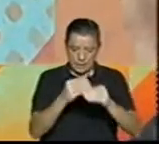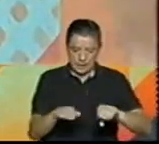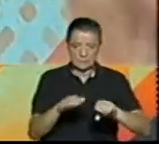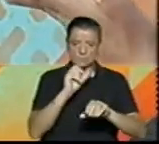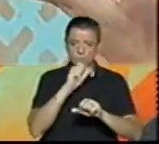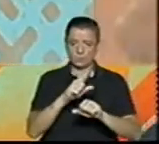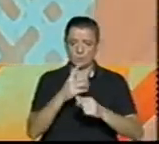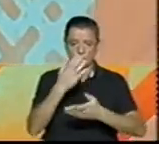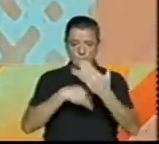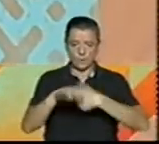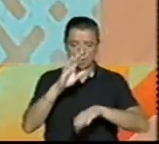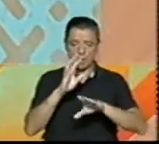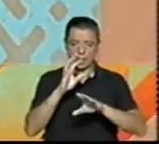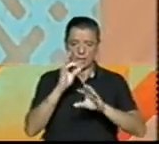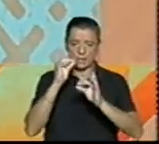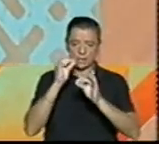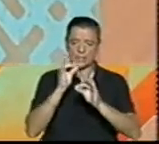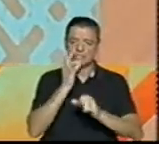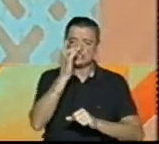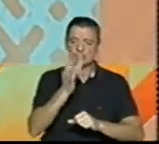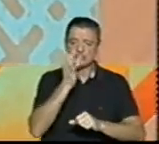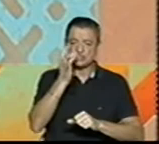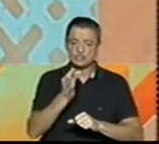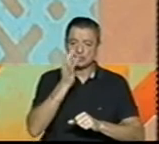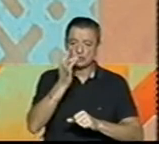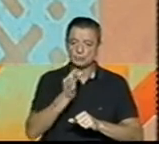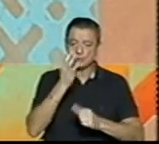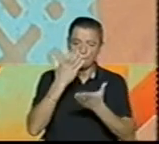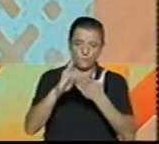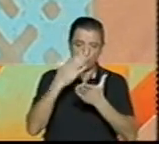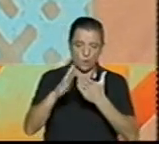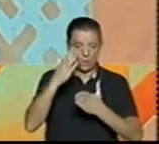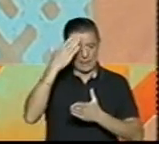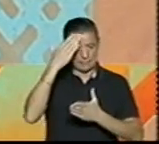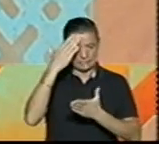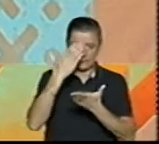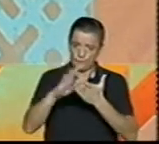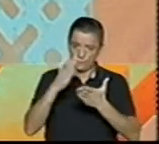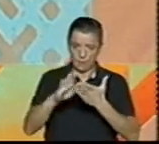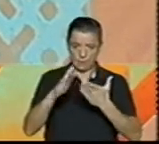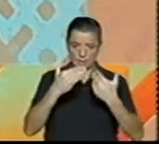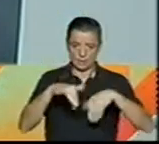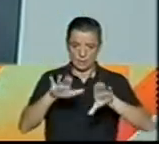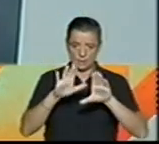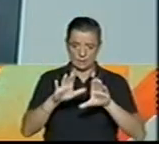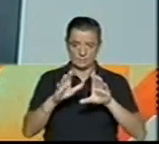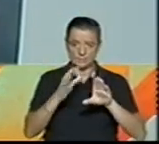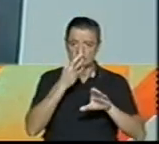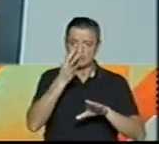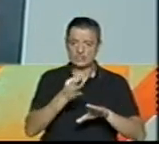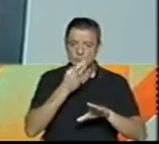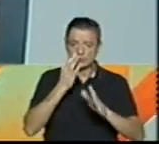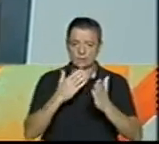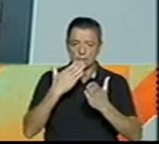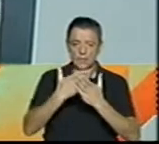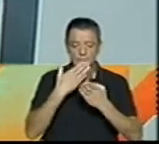assim, podem tirar a espinha, podem tirar a cabeça, mas aqui eu vou colocar, até porque depois também a cabeça, o facto de cozinhar com a cabeça e com as espinhas, vai